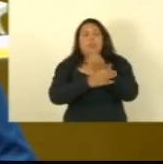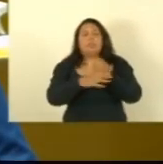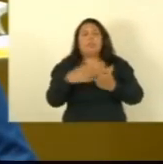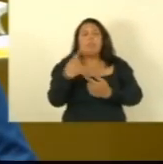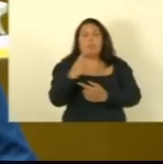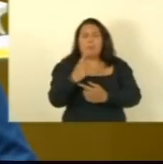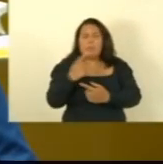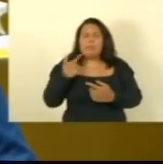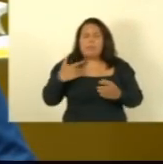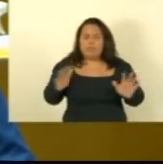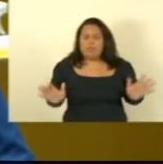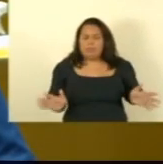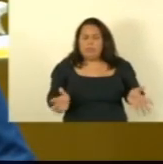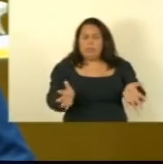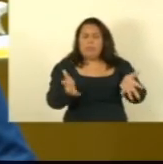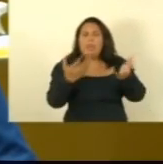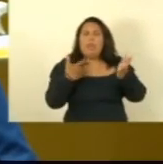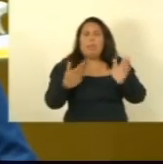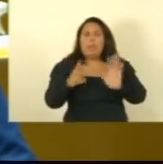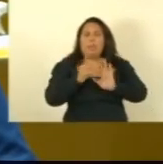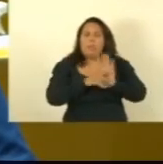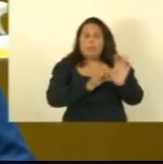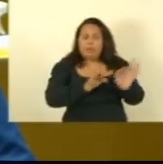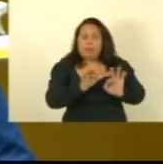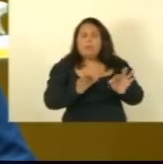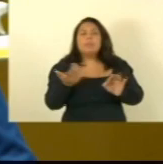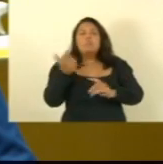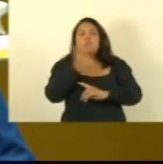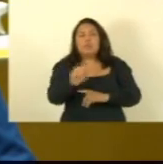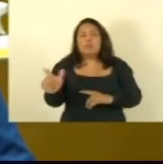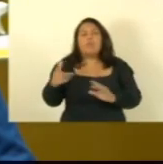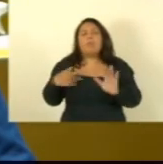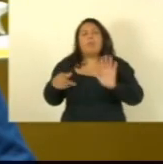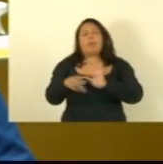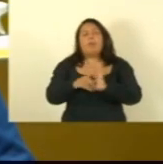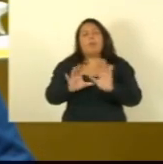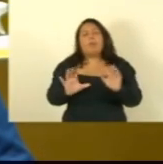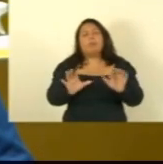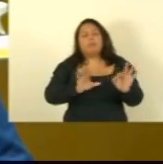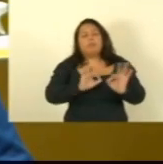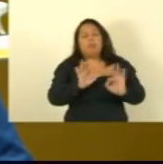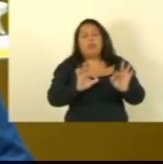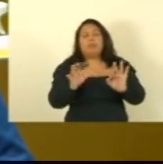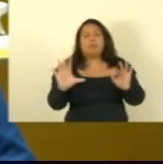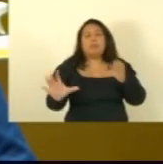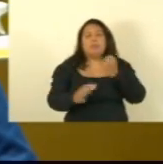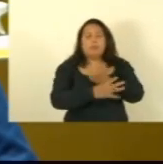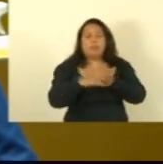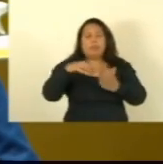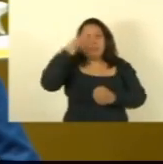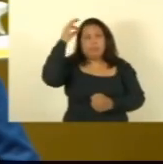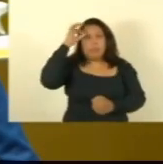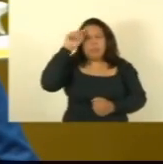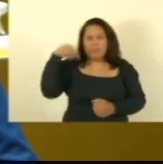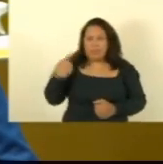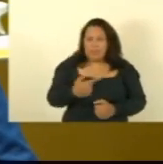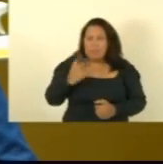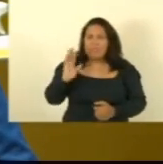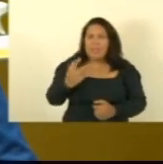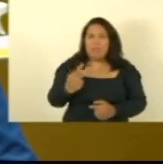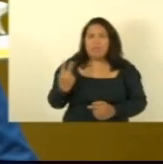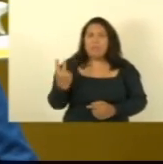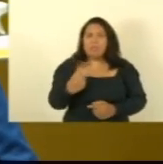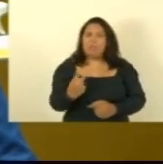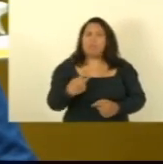de incentivo à apreensão de arma de fogo pelos órgãos de segurança do Estado do Espírito Santo, uma vez que nós já estávamos no segundo